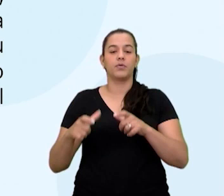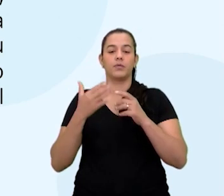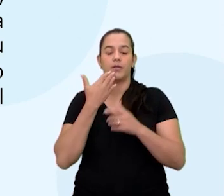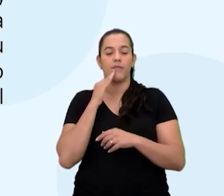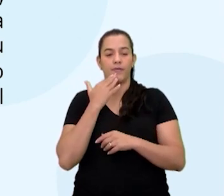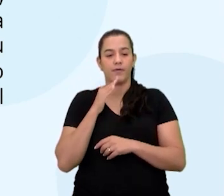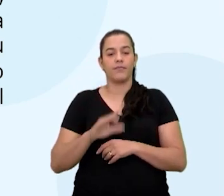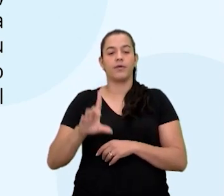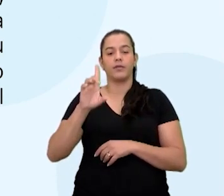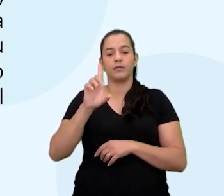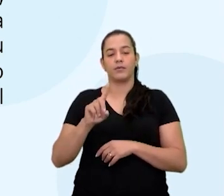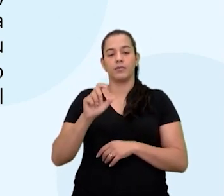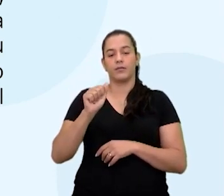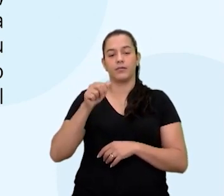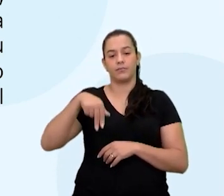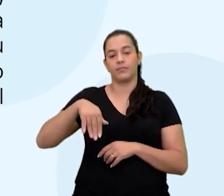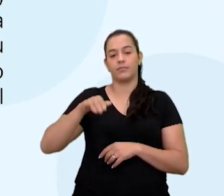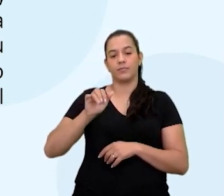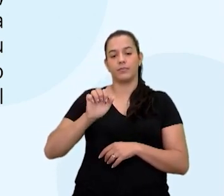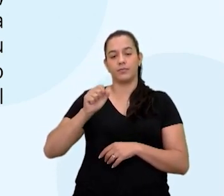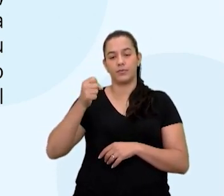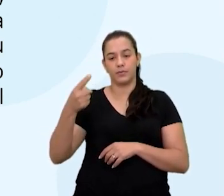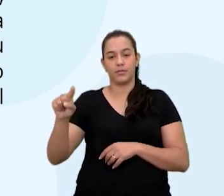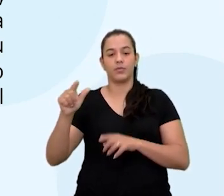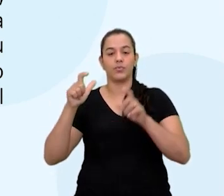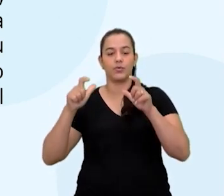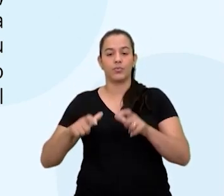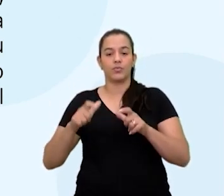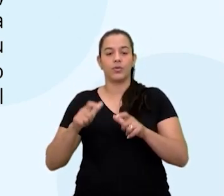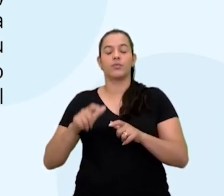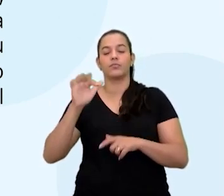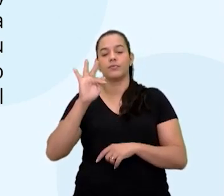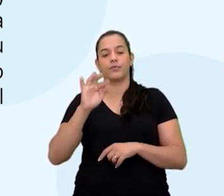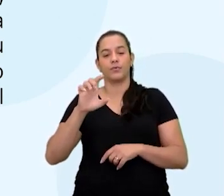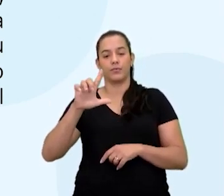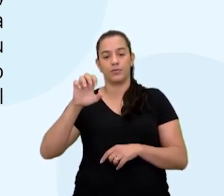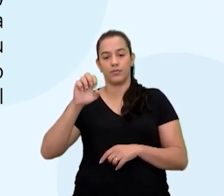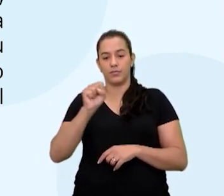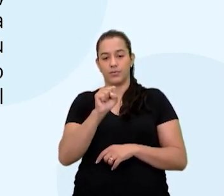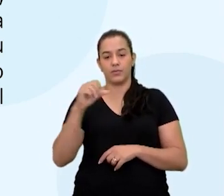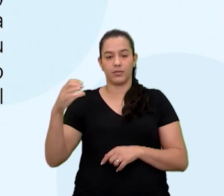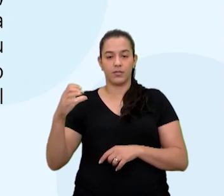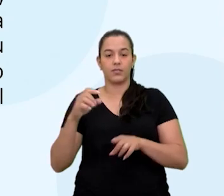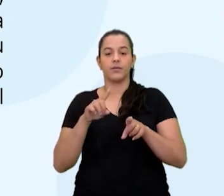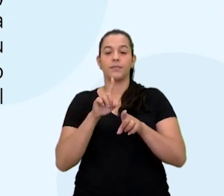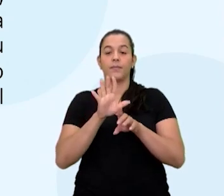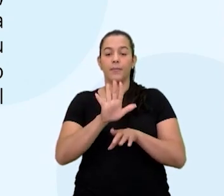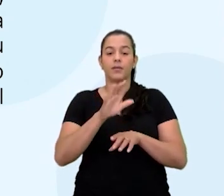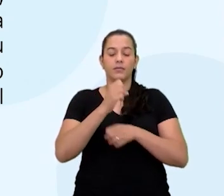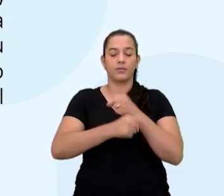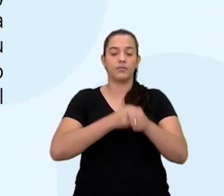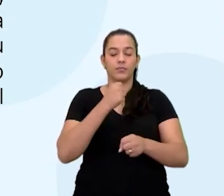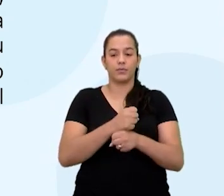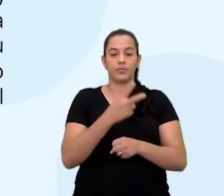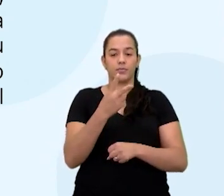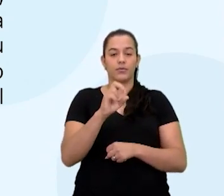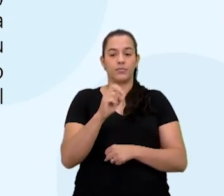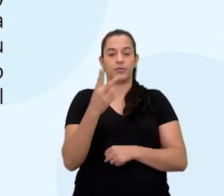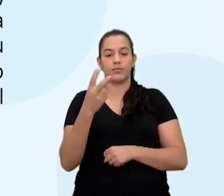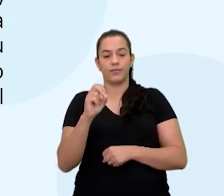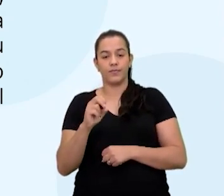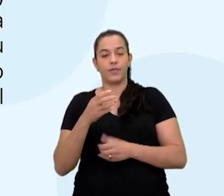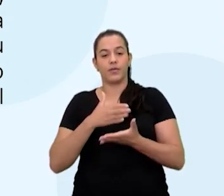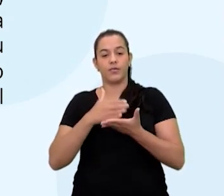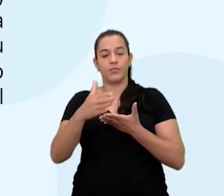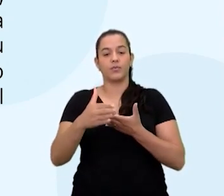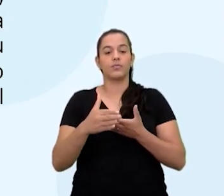em Palhoça, na região metropolitana de Florianópolis. Em 2020, Andréia começou a cursar uma faculdade privada de